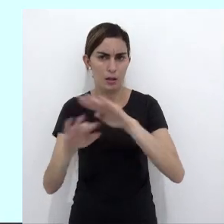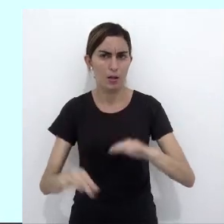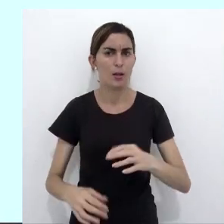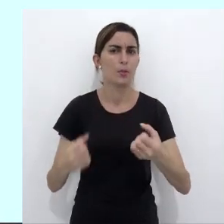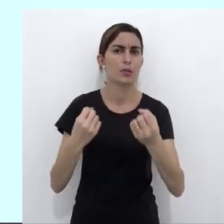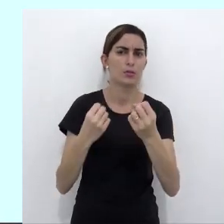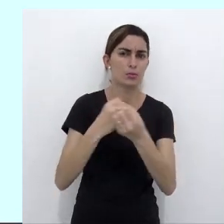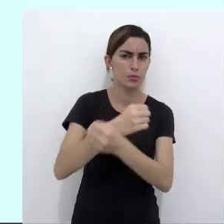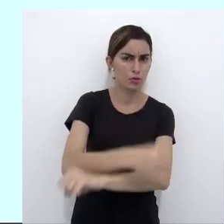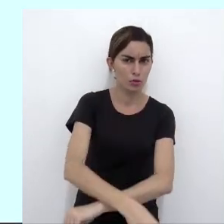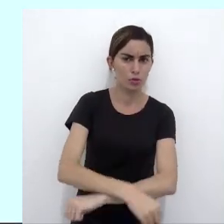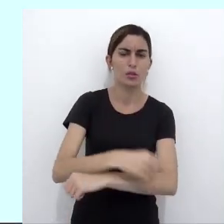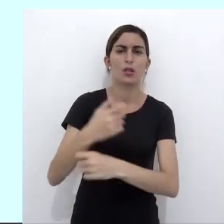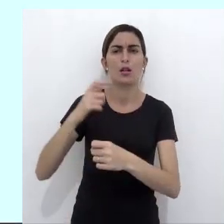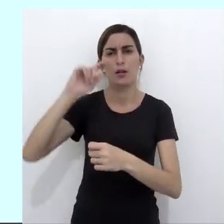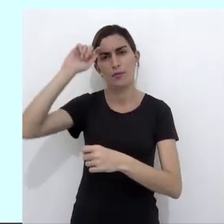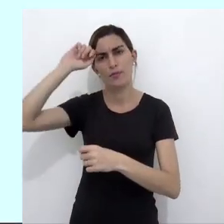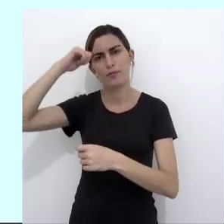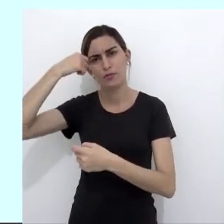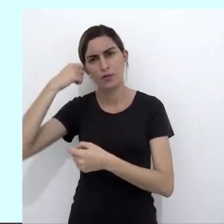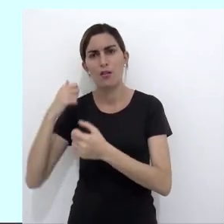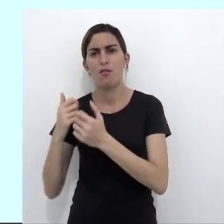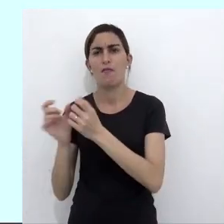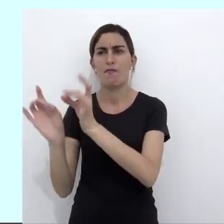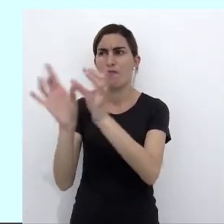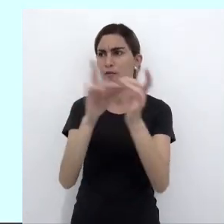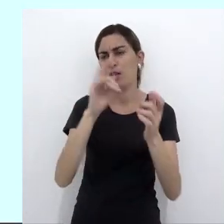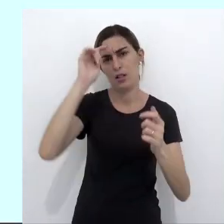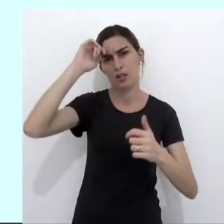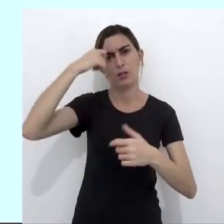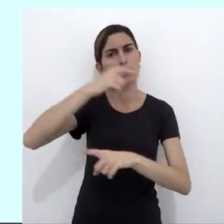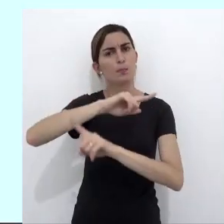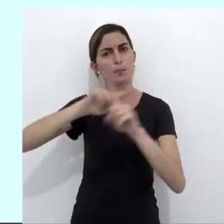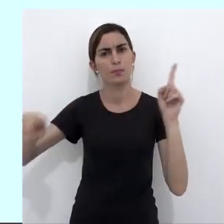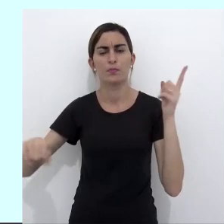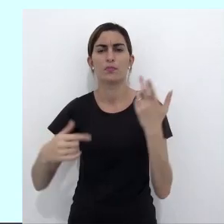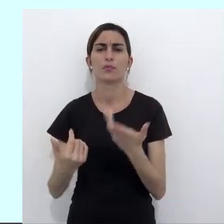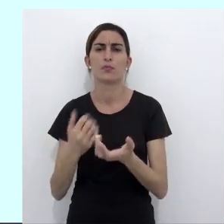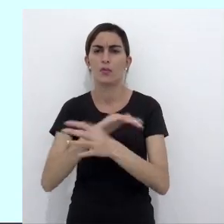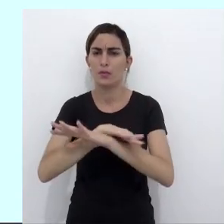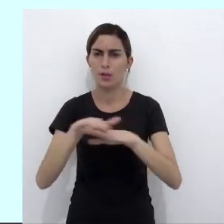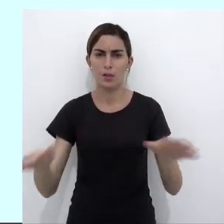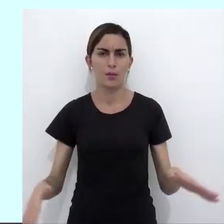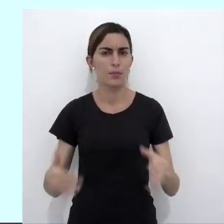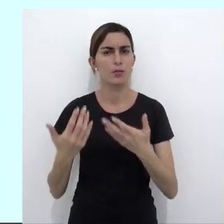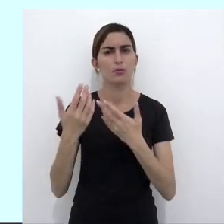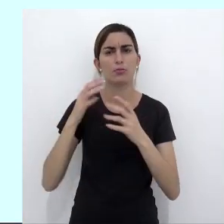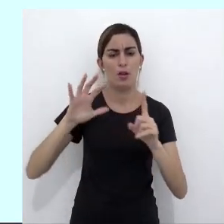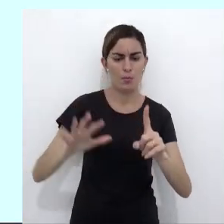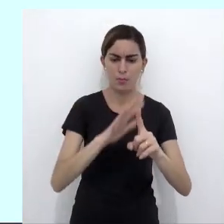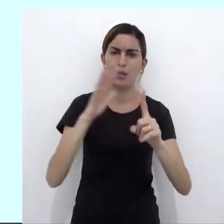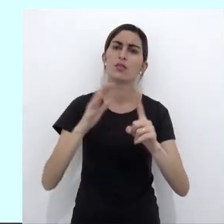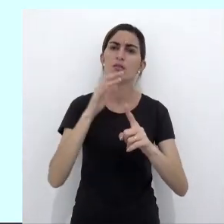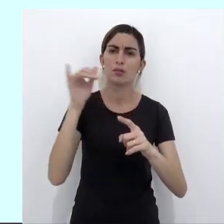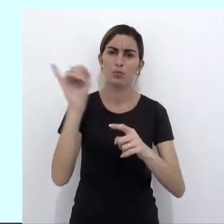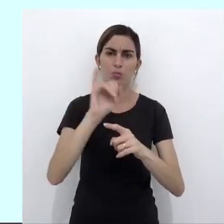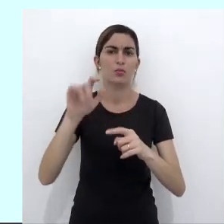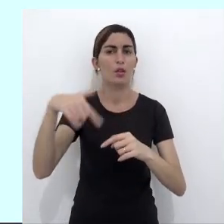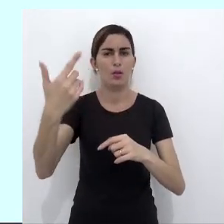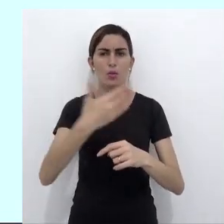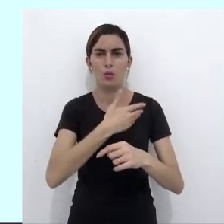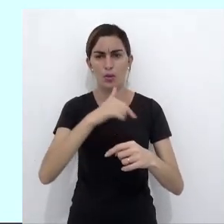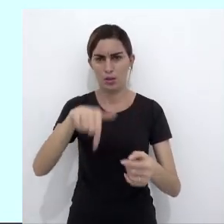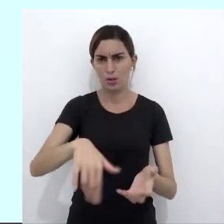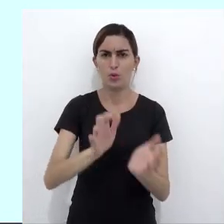tráfico negreiro internacional. E, diante de pressões internacionais, um gabinete